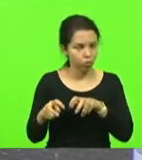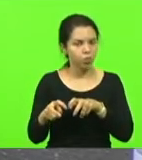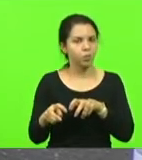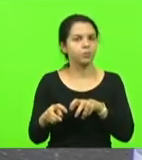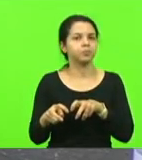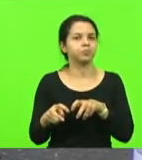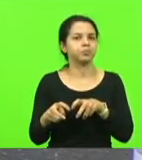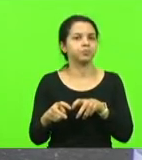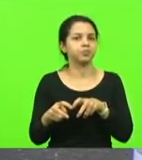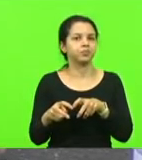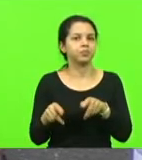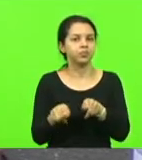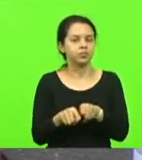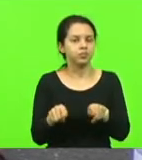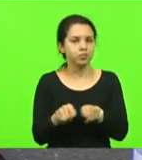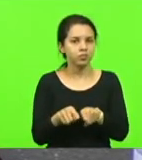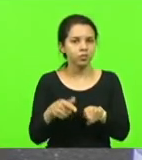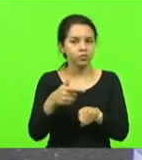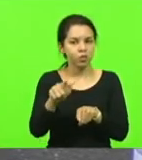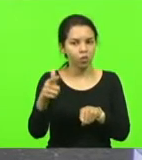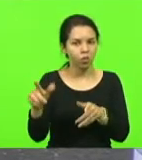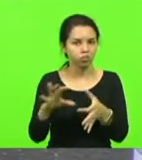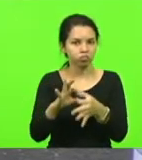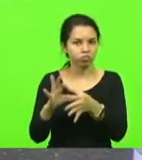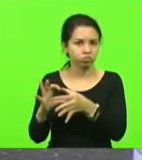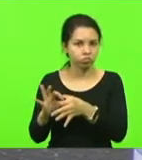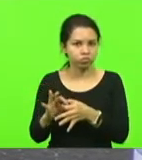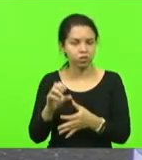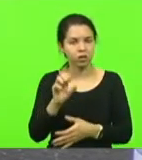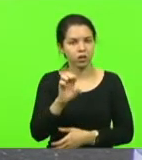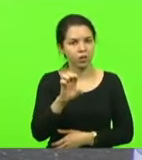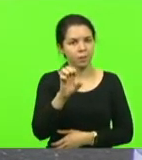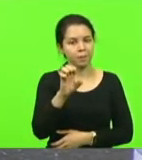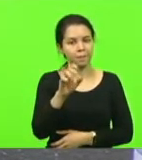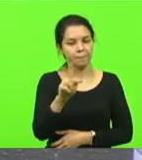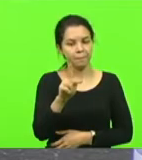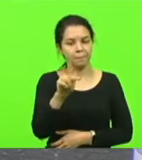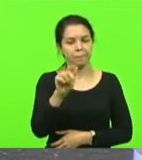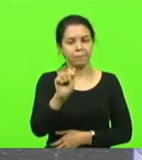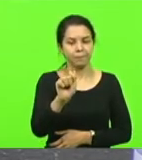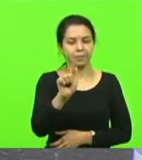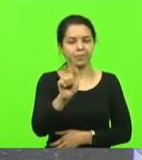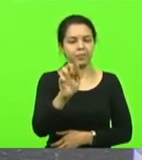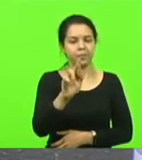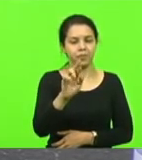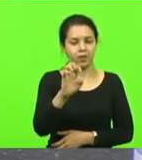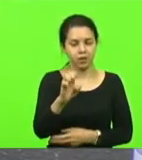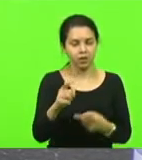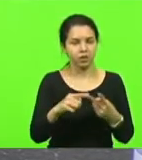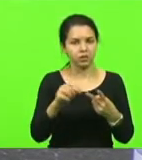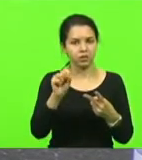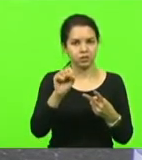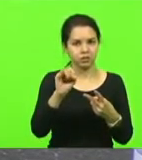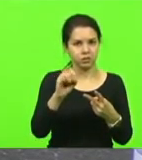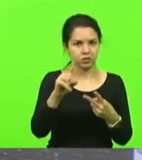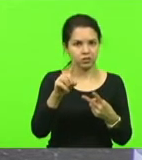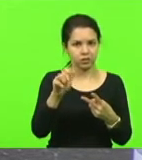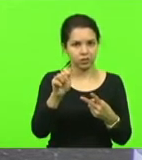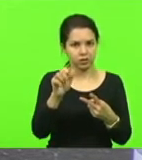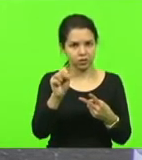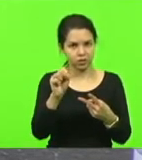suas subsidiadas, a IPAGRE e SIDASC, a Secretaria de Desenvolvimento